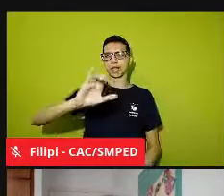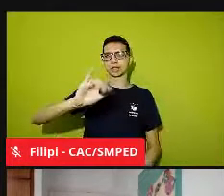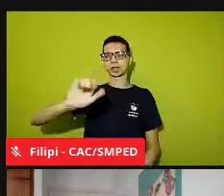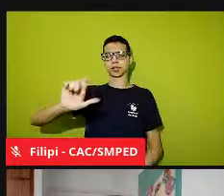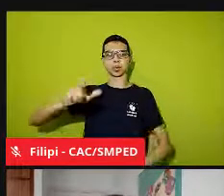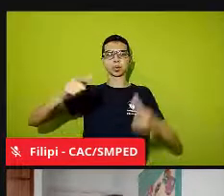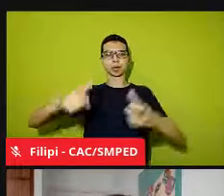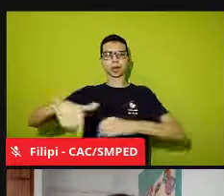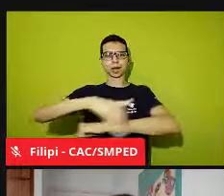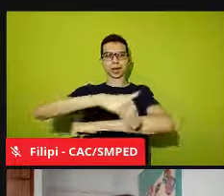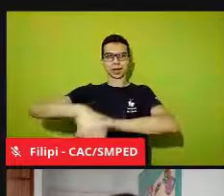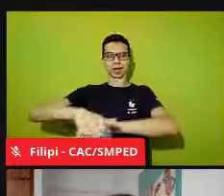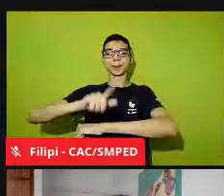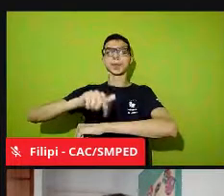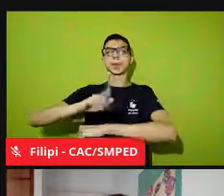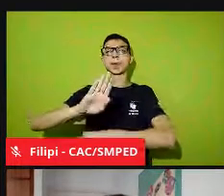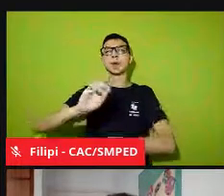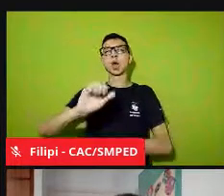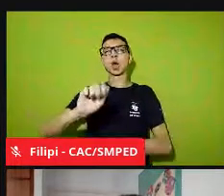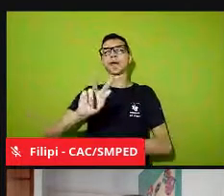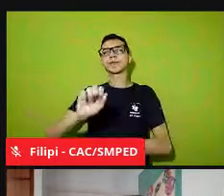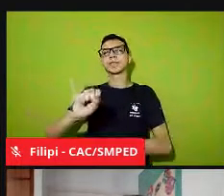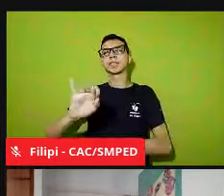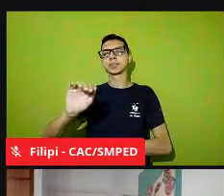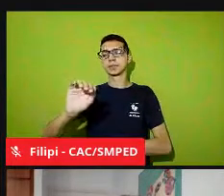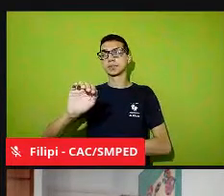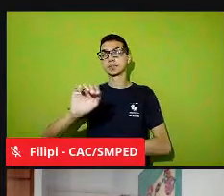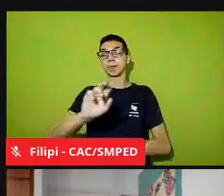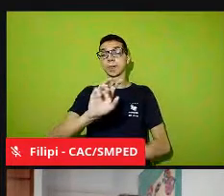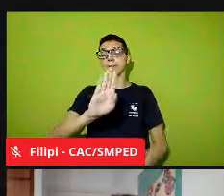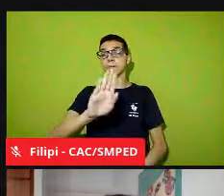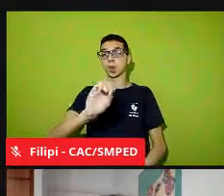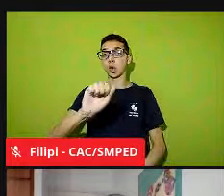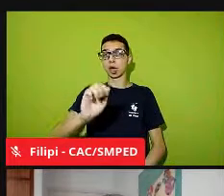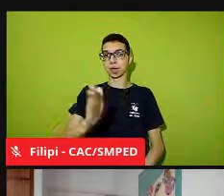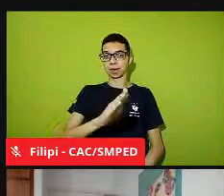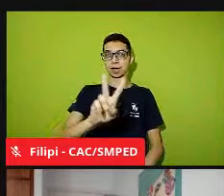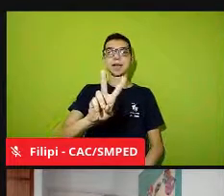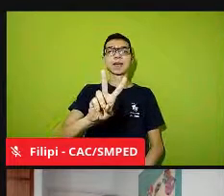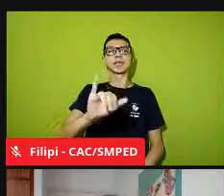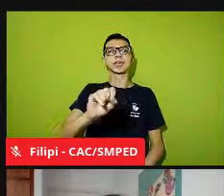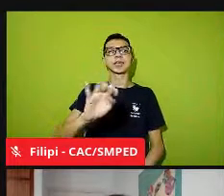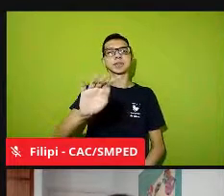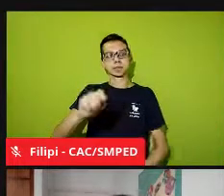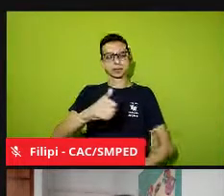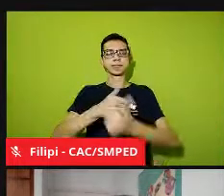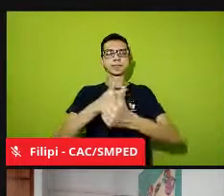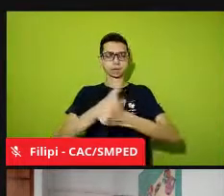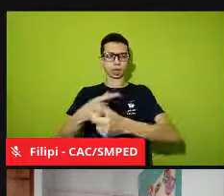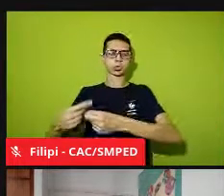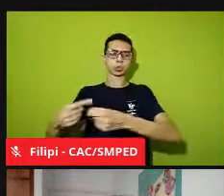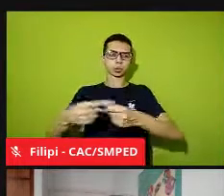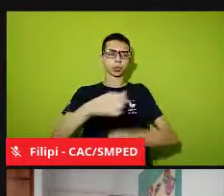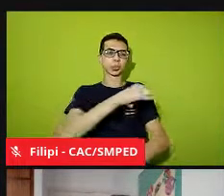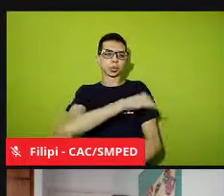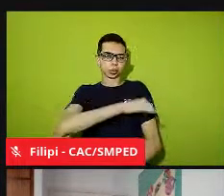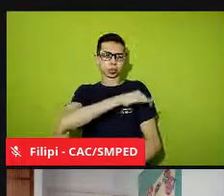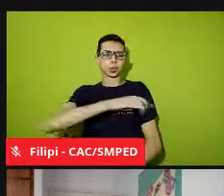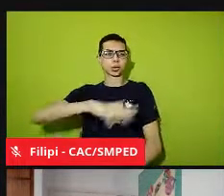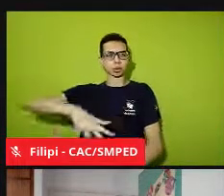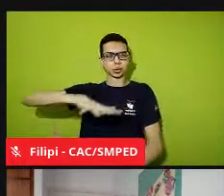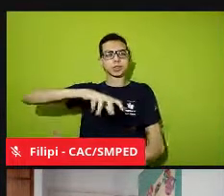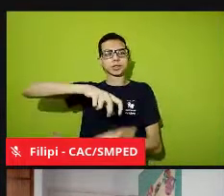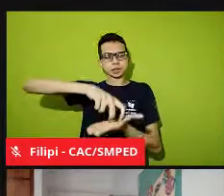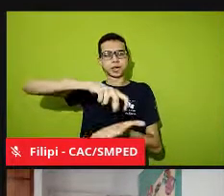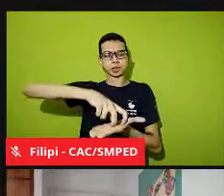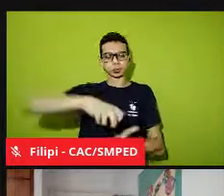né, que é um parque que está a meio caminho entre uma área bastante suburbana do Rio de Janeiro, E uma área mais